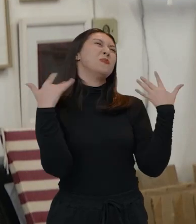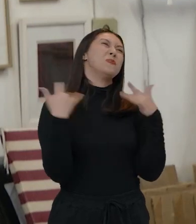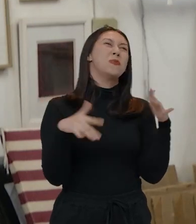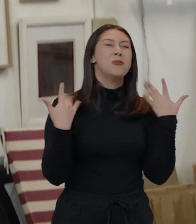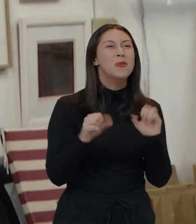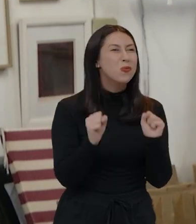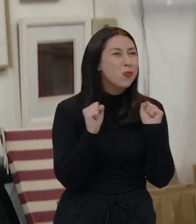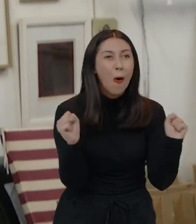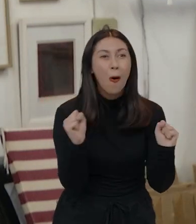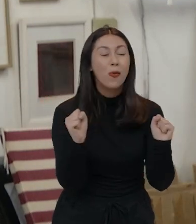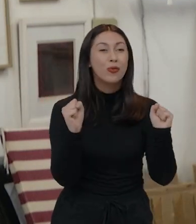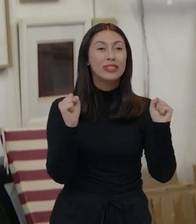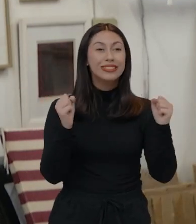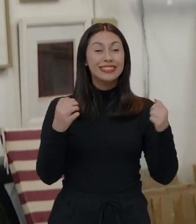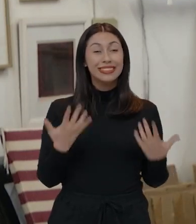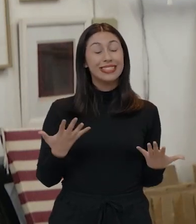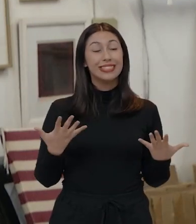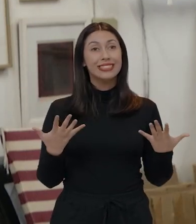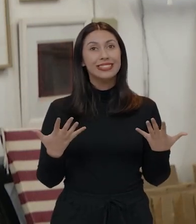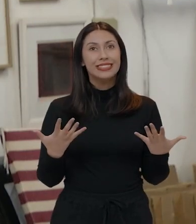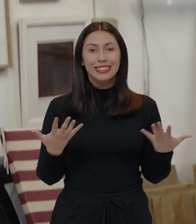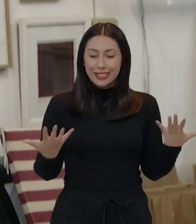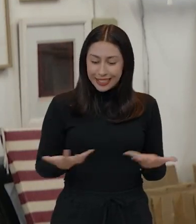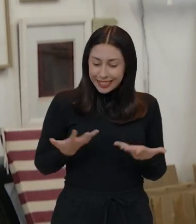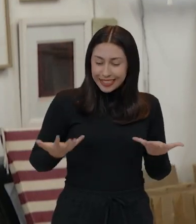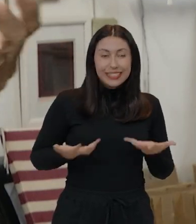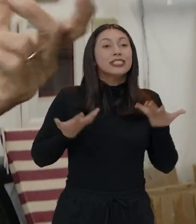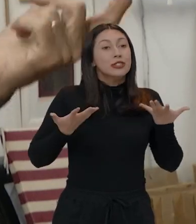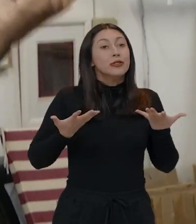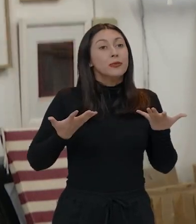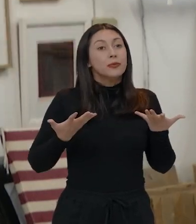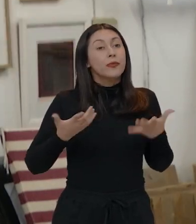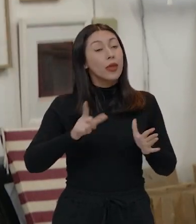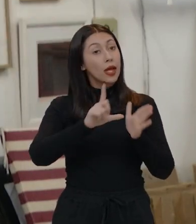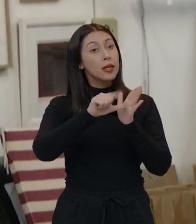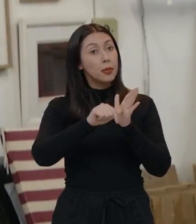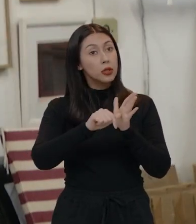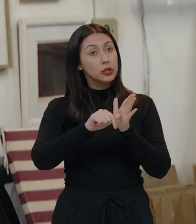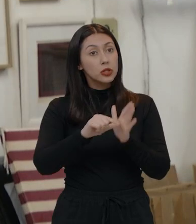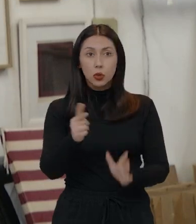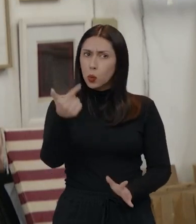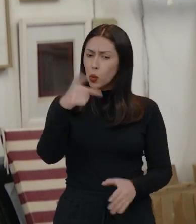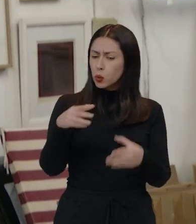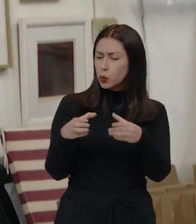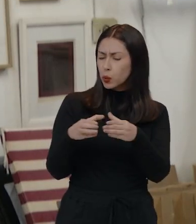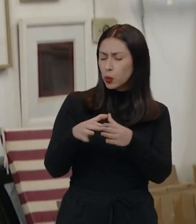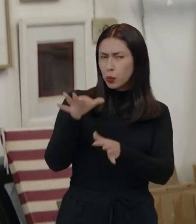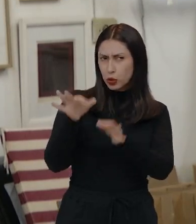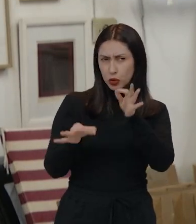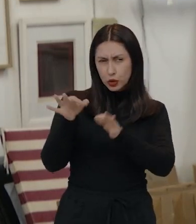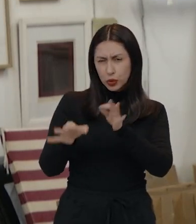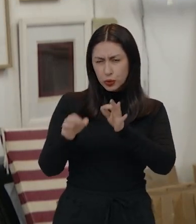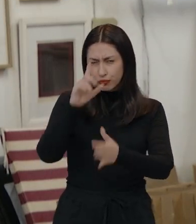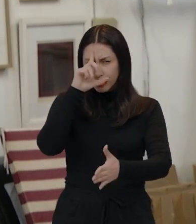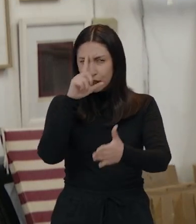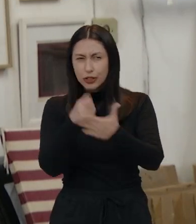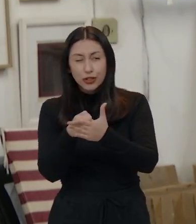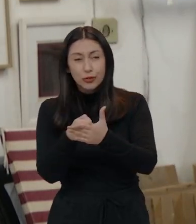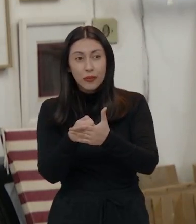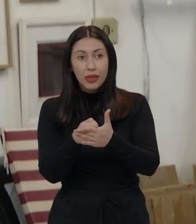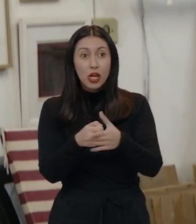vida, que coisa! Né? Então, isso foi um incentivo assim, maravilhoso. Aí entrou um outro júri para selecionar desses